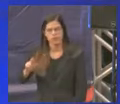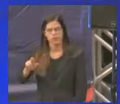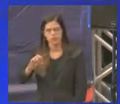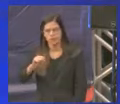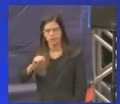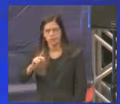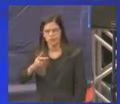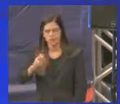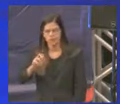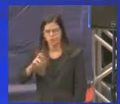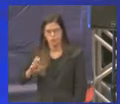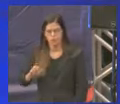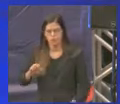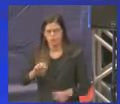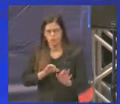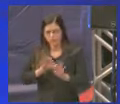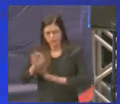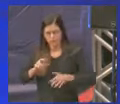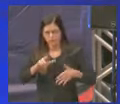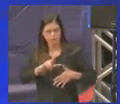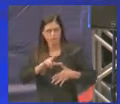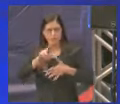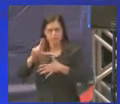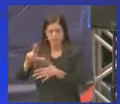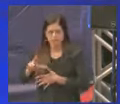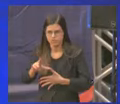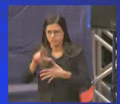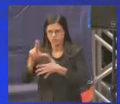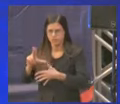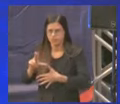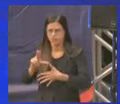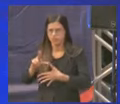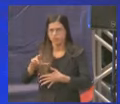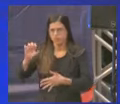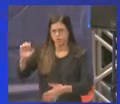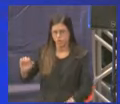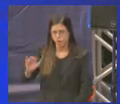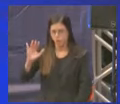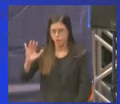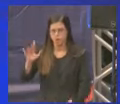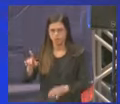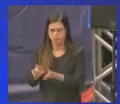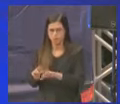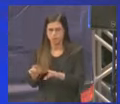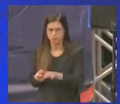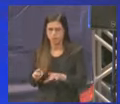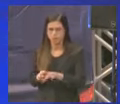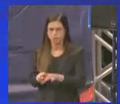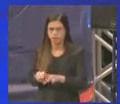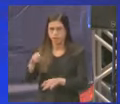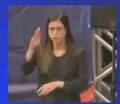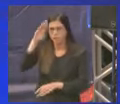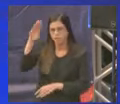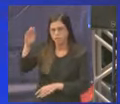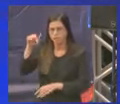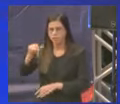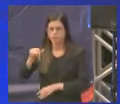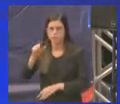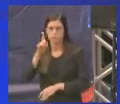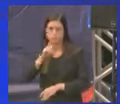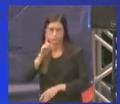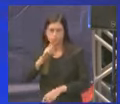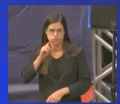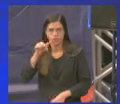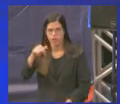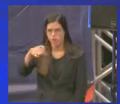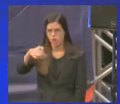de um ponto de vista americano e a Europa de um ponto de vista franco-germânico. Prioridade para os Estados Unidos é o México, não tenho a menor dúvida. O México não